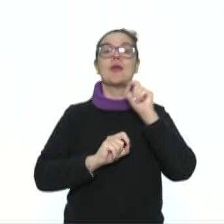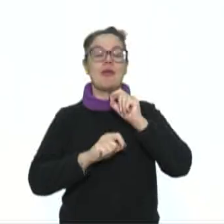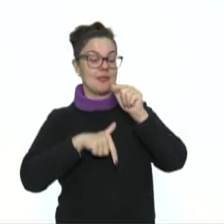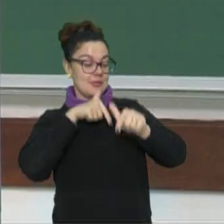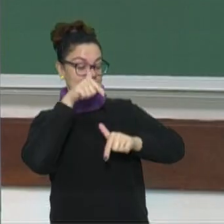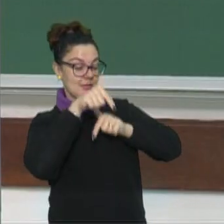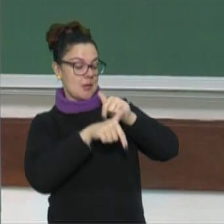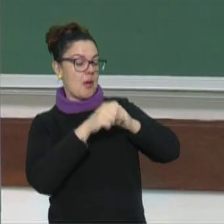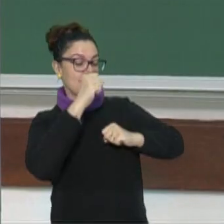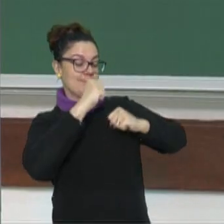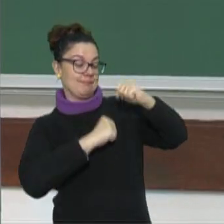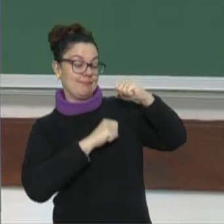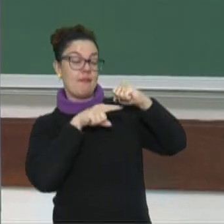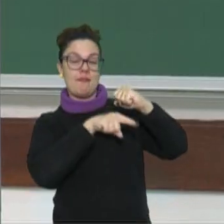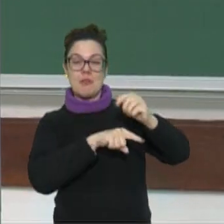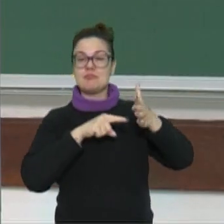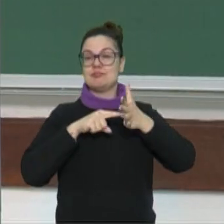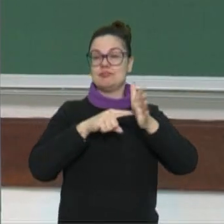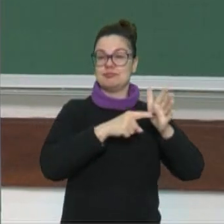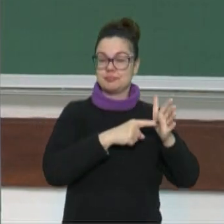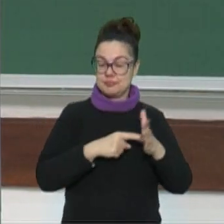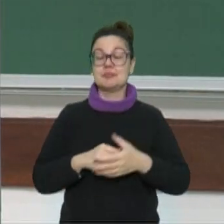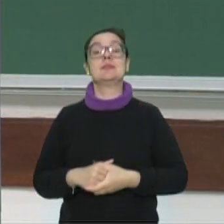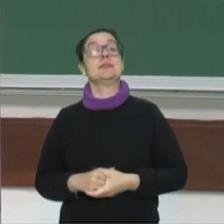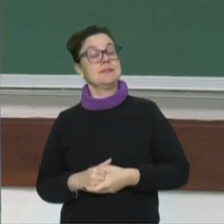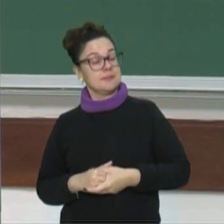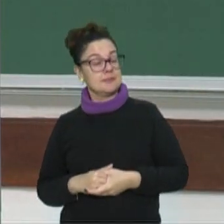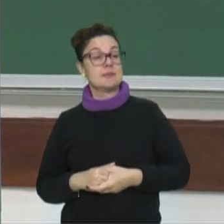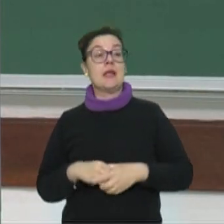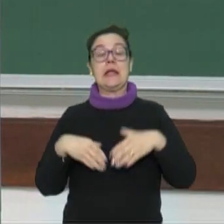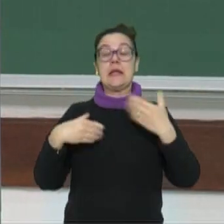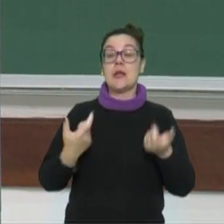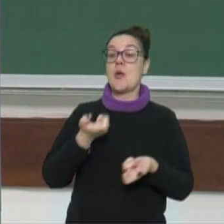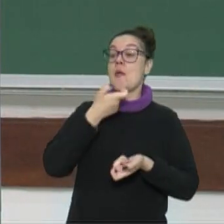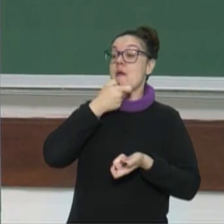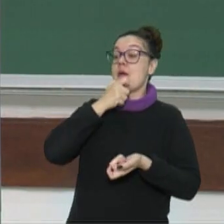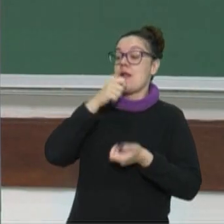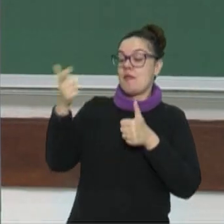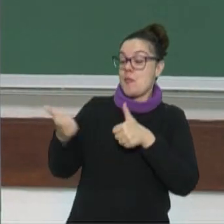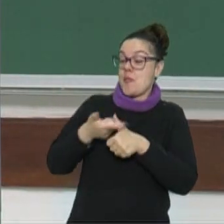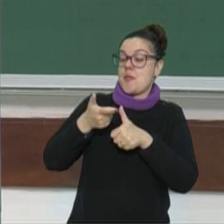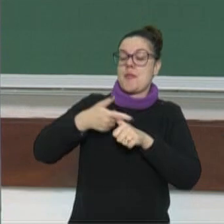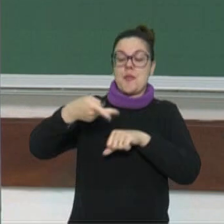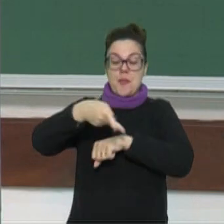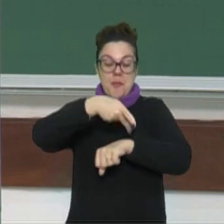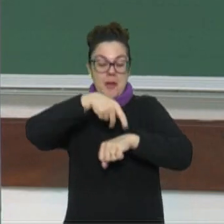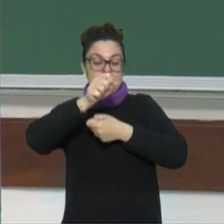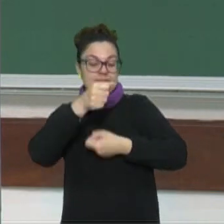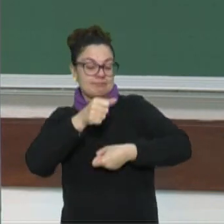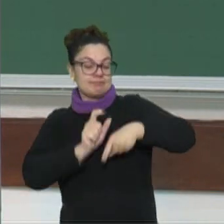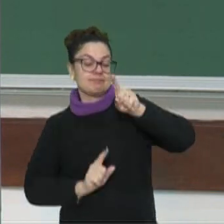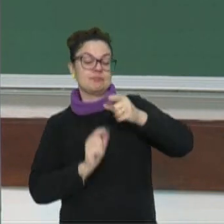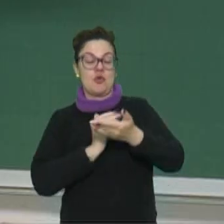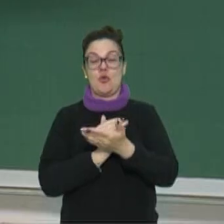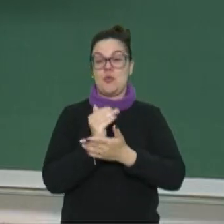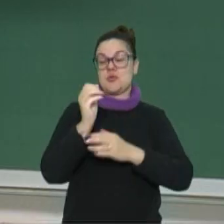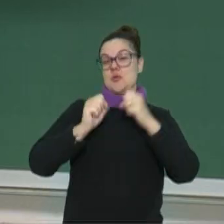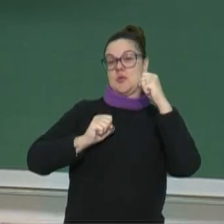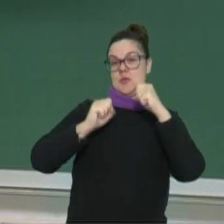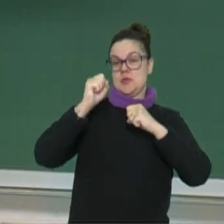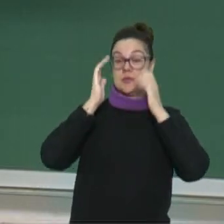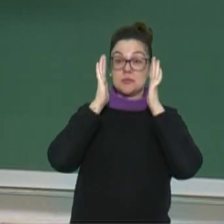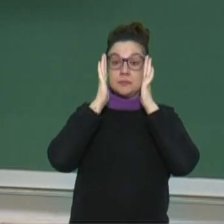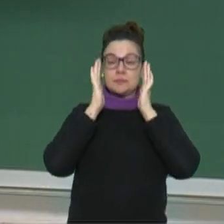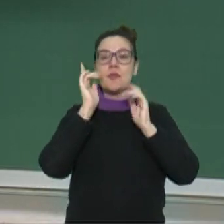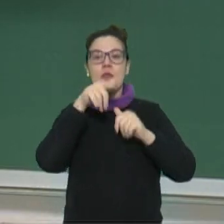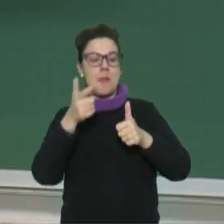fábrica, pelo trabalho de máquinas, o trabalho fabril. E a Inglaterra vai ser a primeira nação a desenvolver esse processo de industrialização. Eles